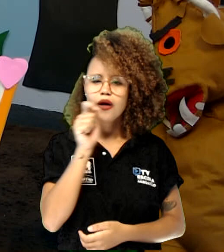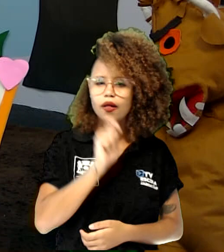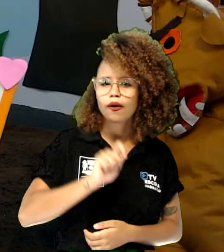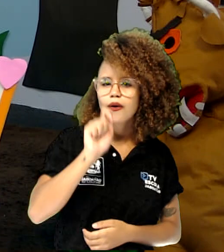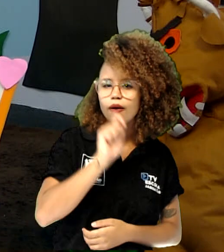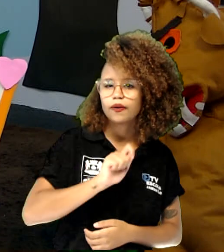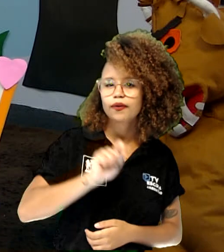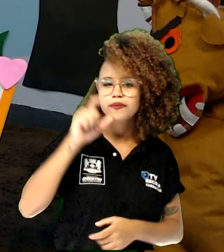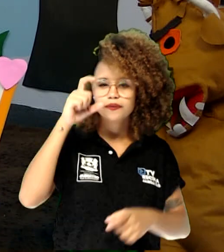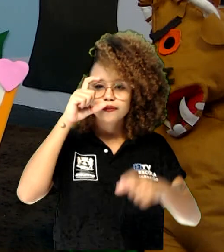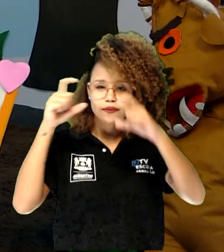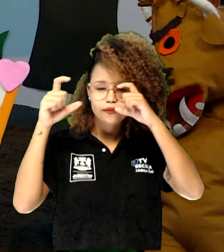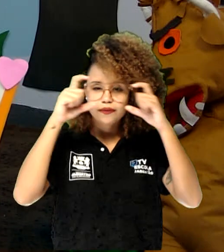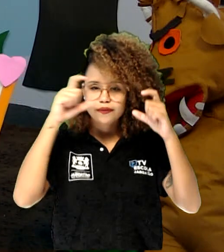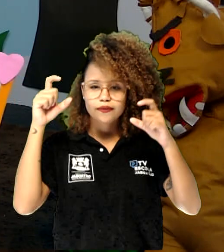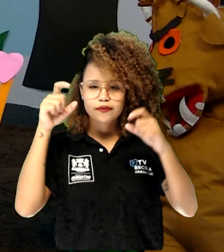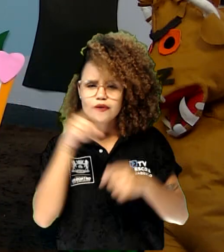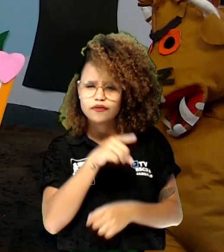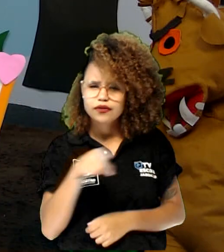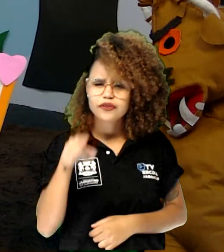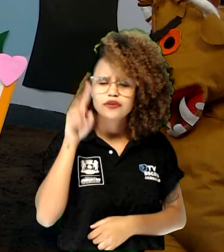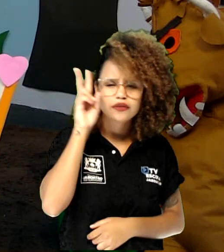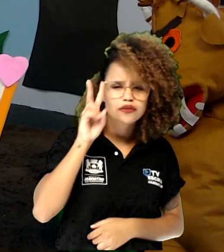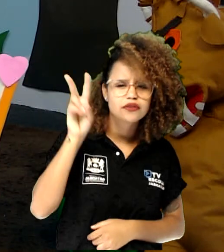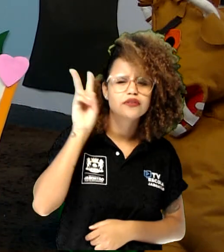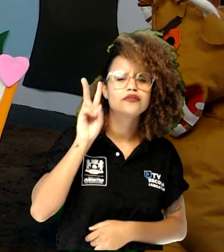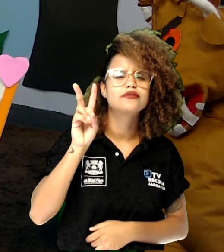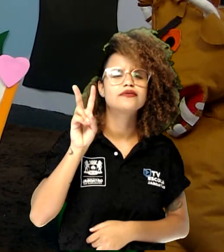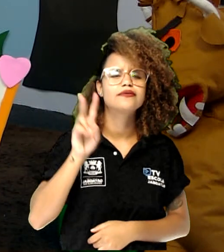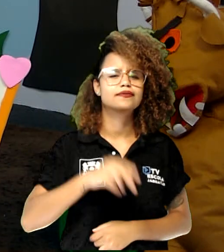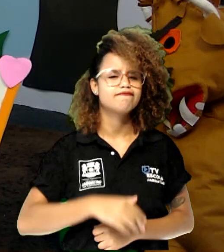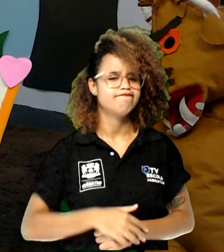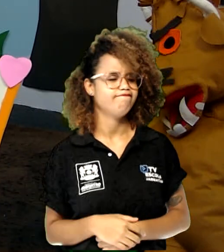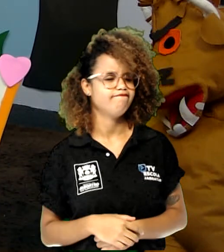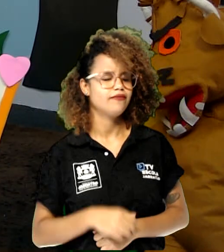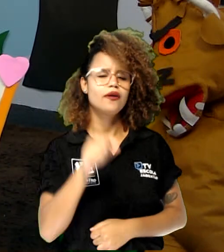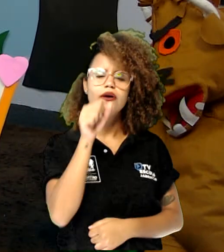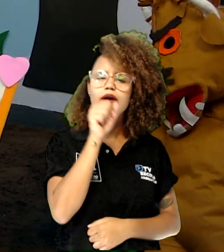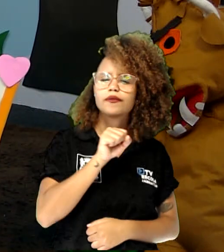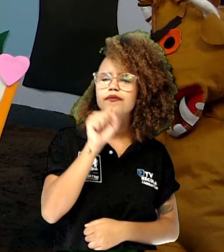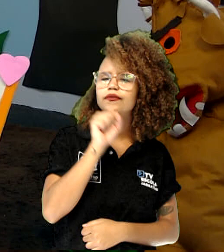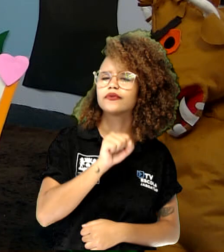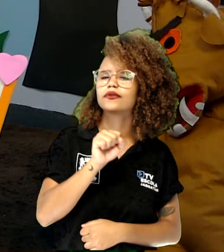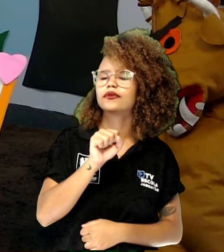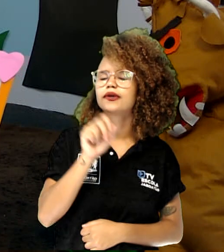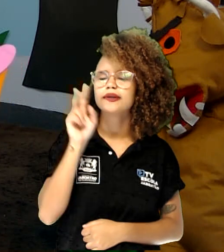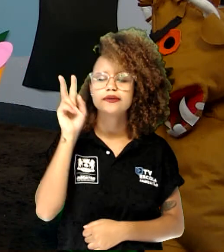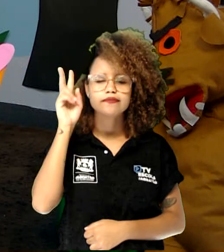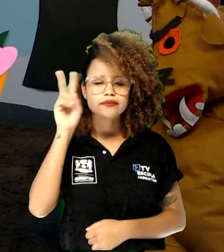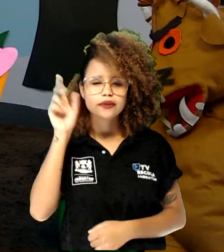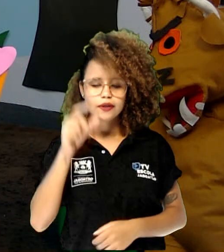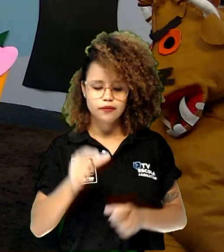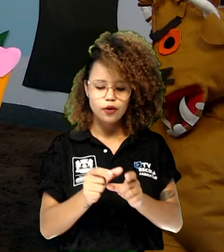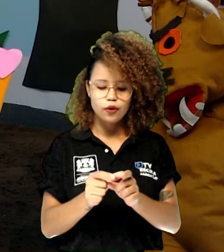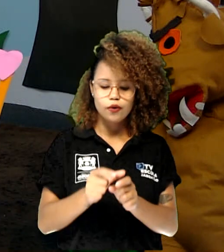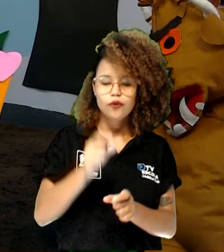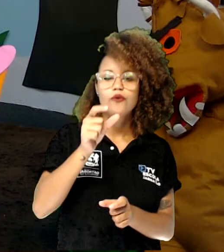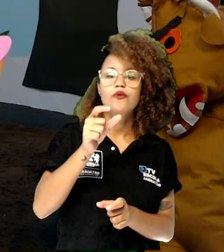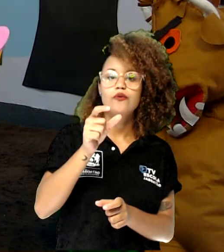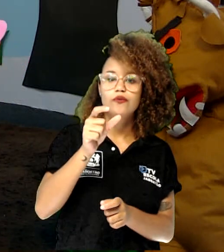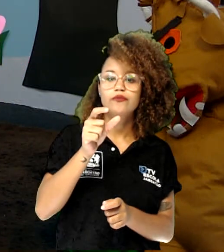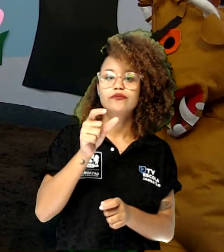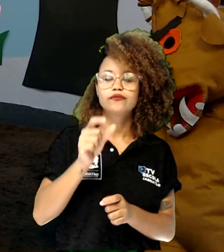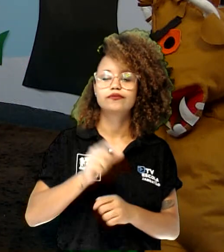de coruja. Vocês se lembram? Sorvete me lembra casquinha e casquinha me lembra